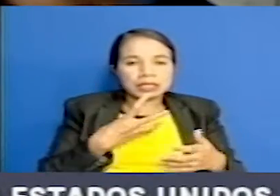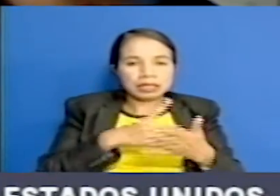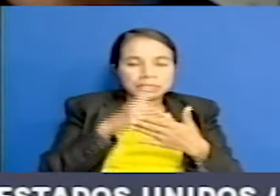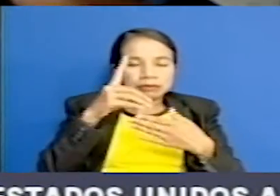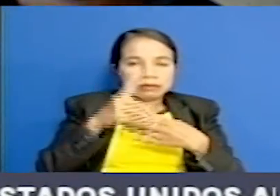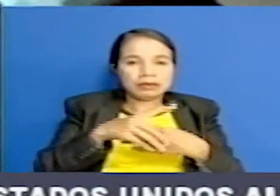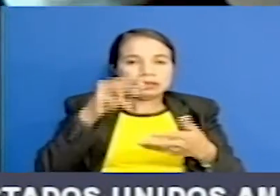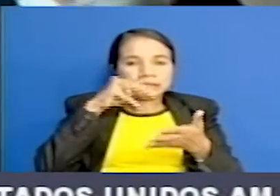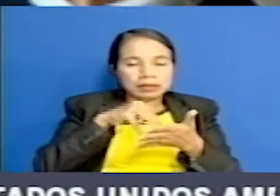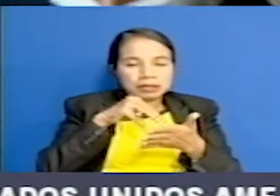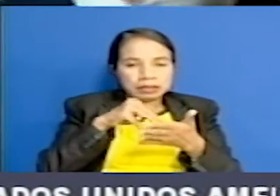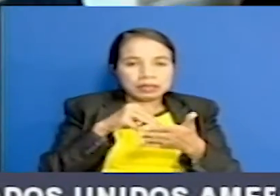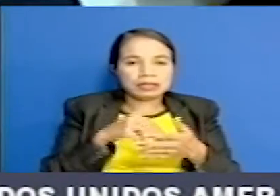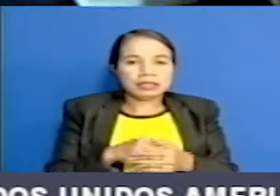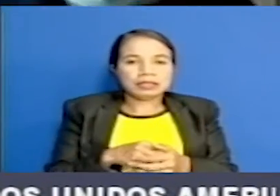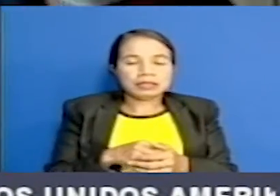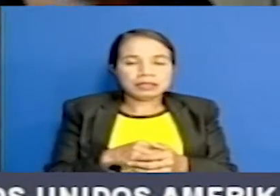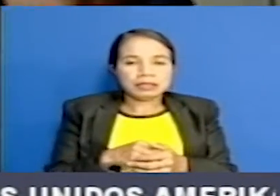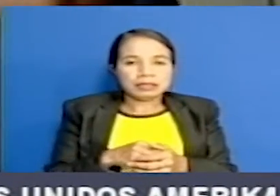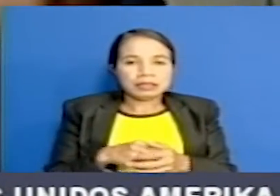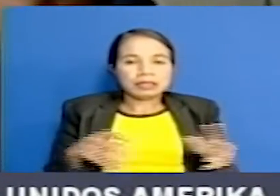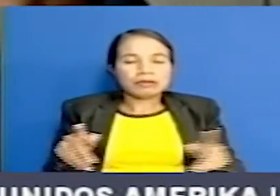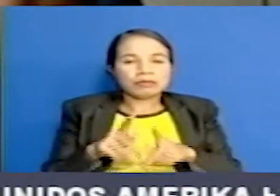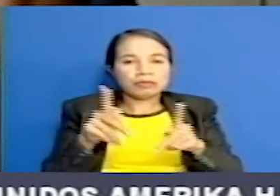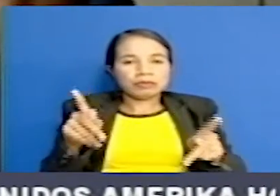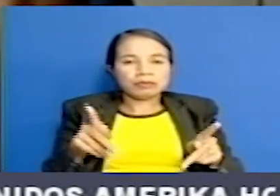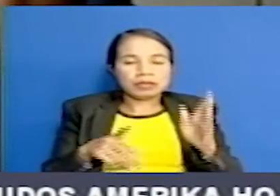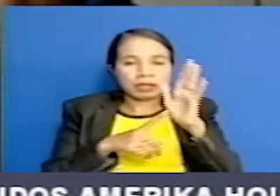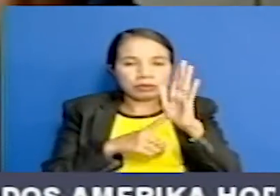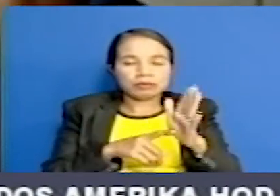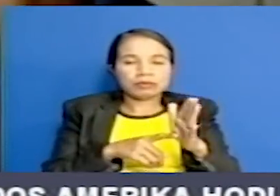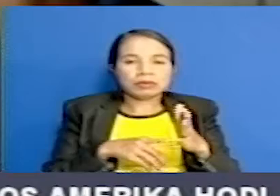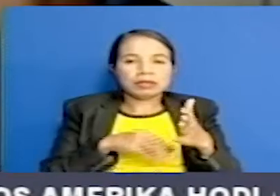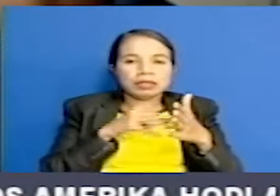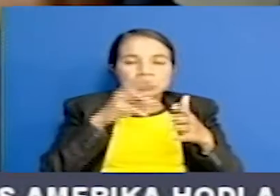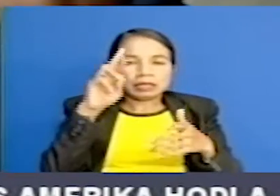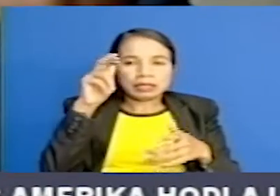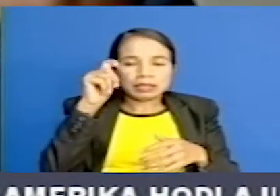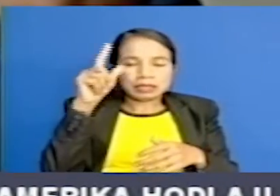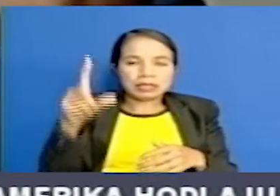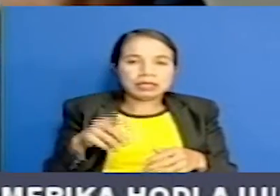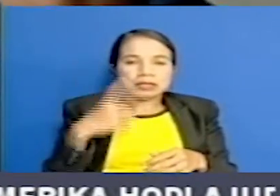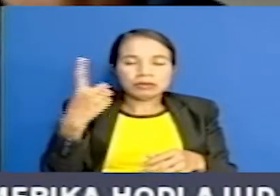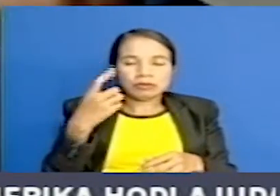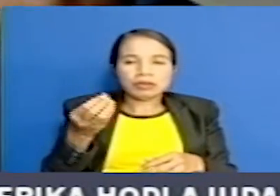isi material dupuis tau spesifik publika iha RTTL. Ita han laus han force dit.